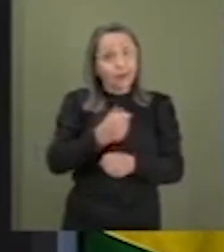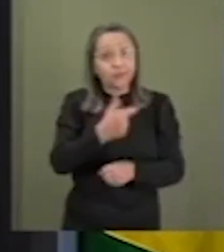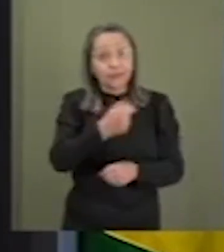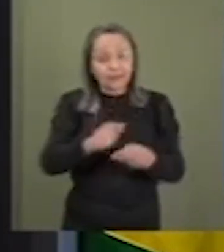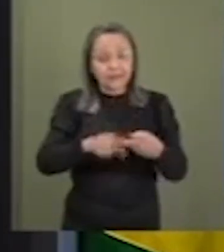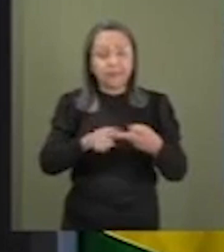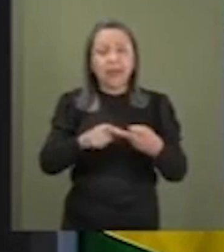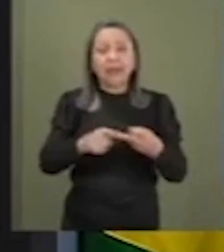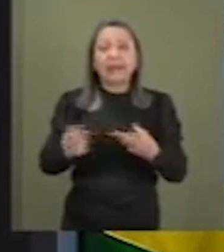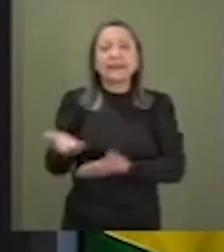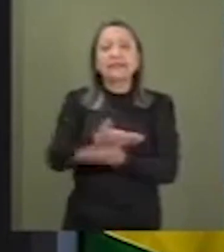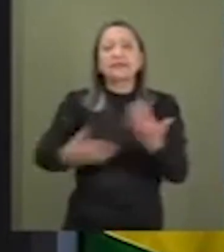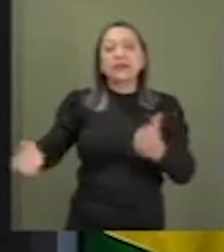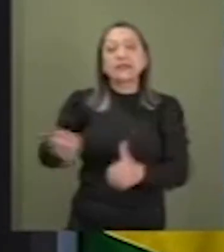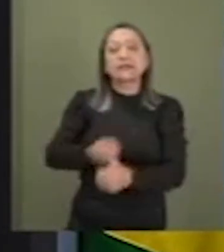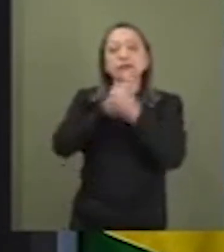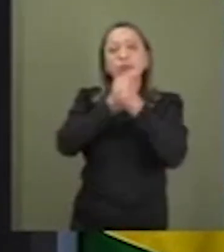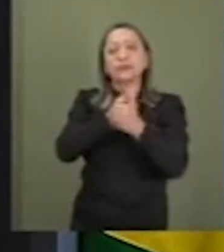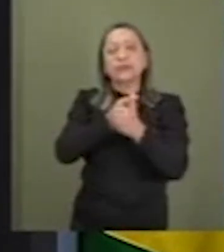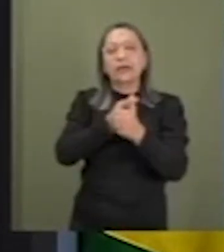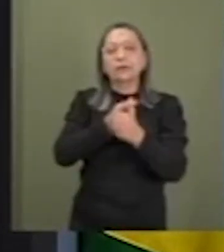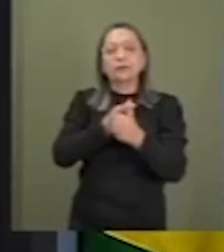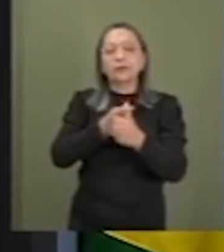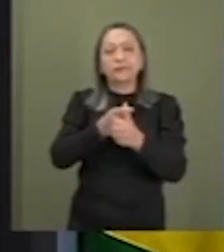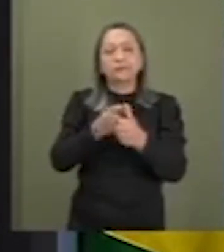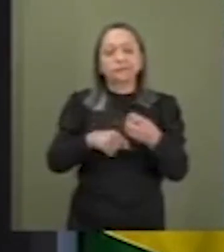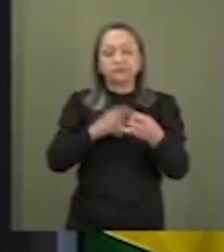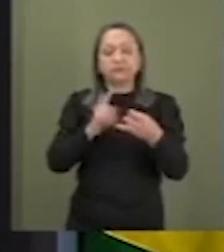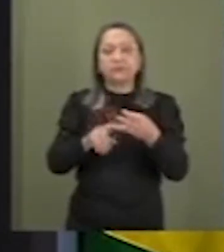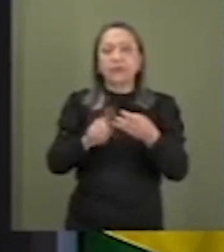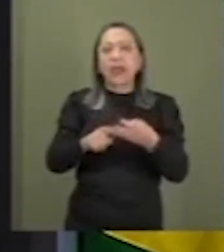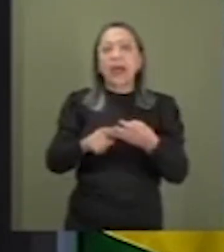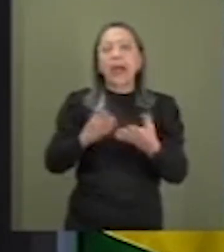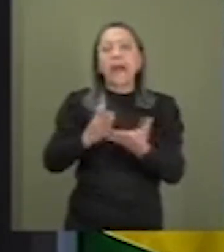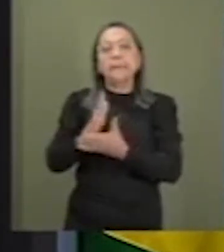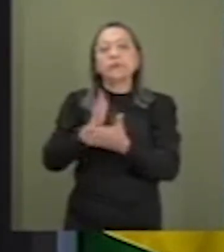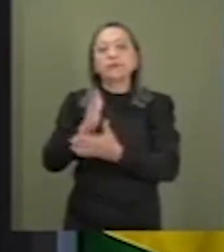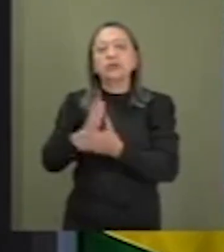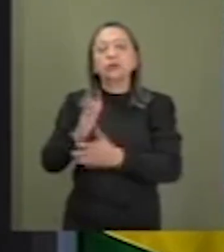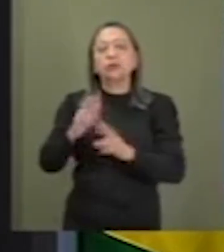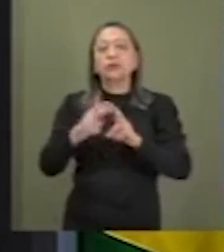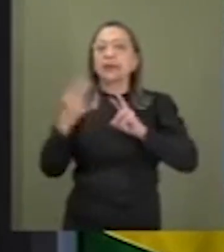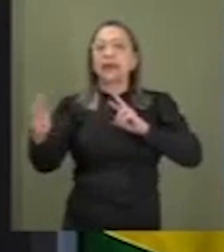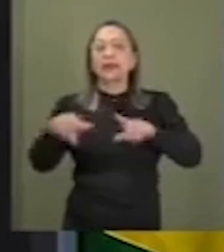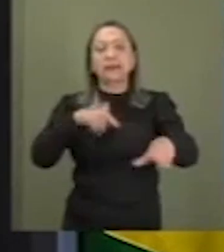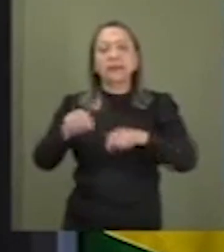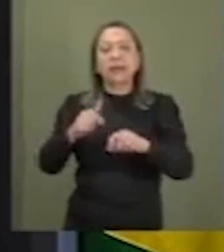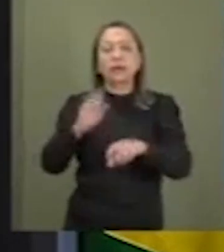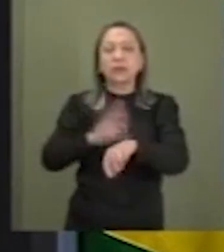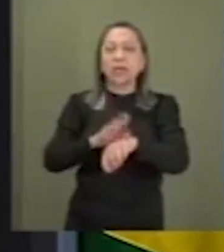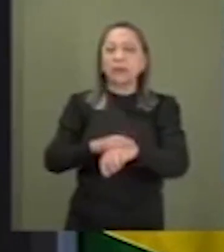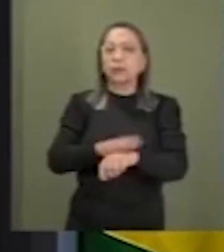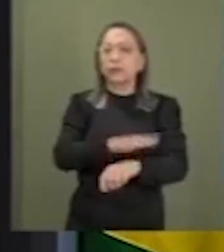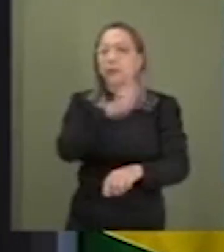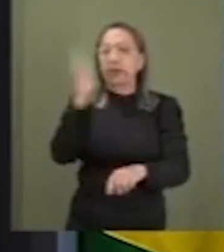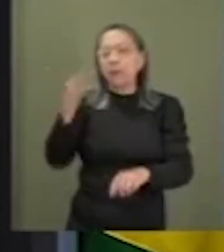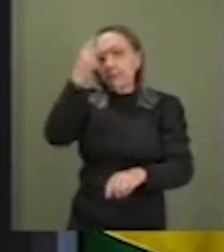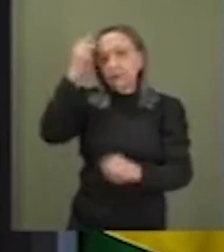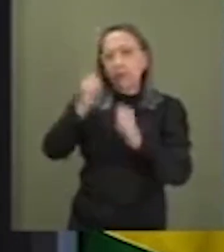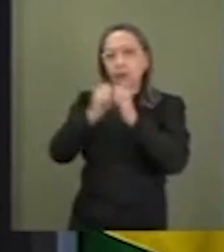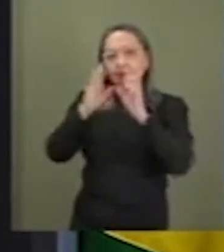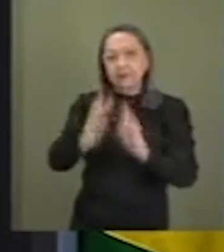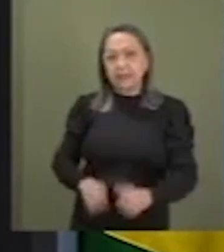das transferências compulsórias de empregados da Petrobras. Aprovação do teletrabalho em tempo integral para as pessoas com